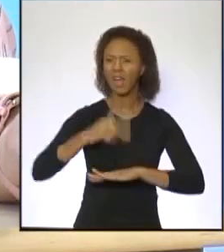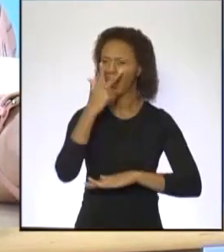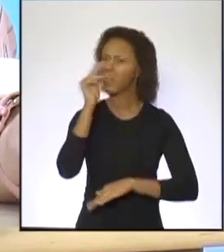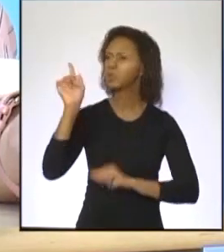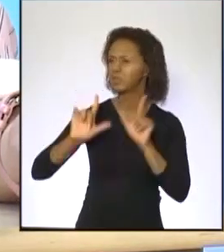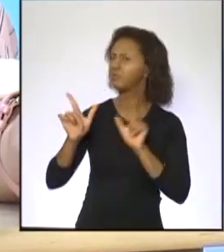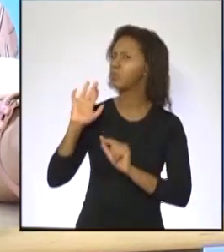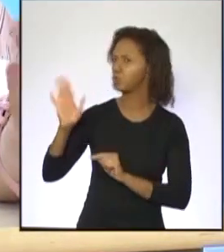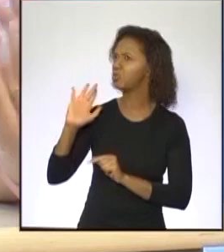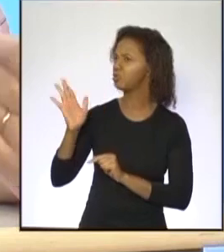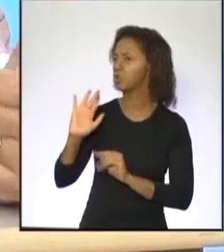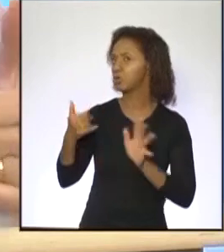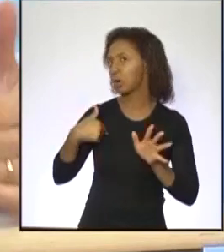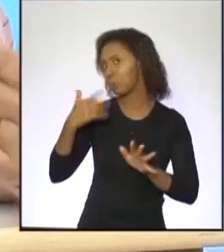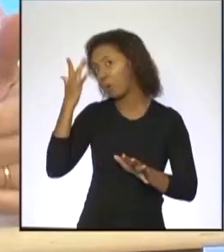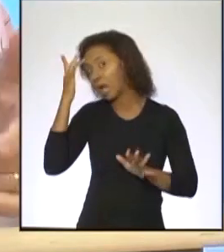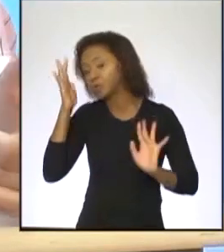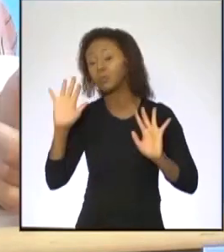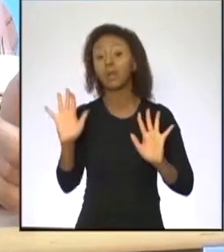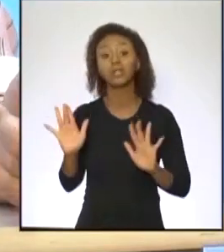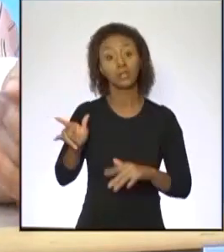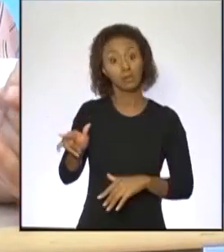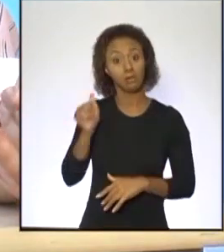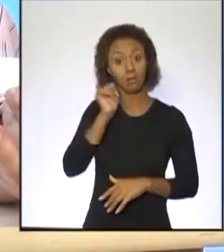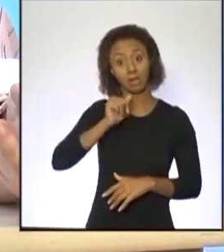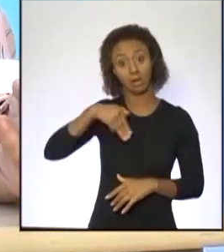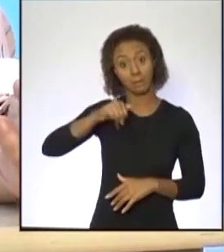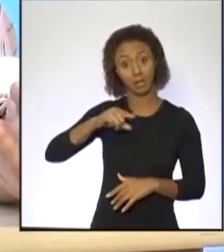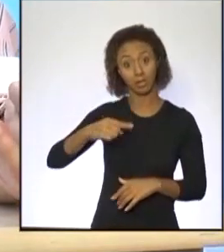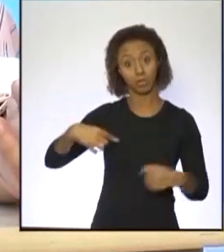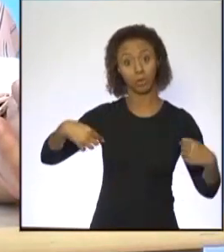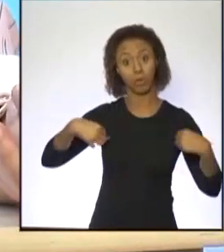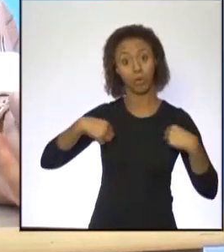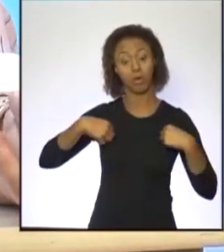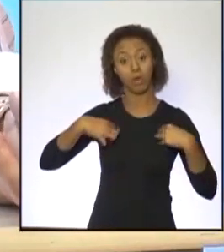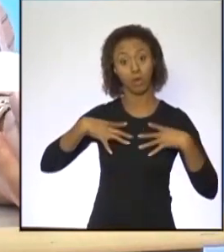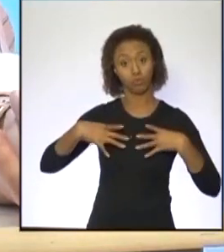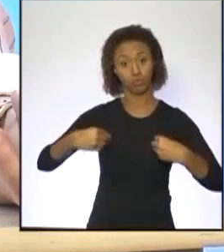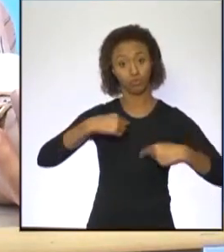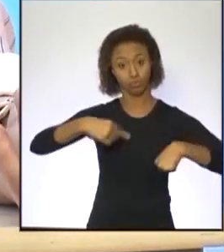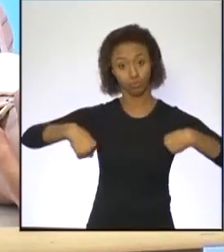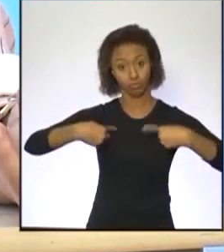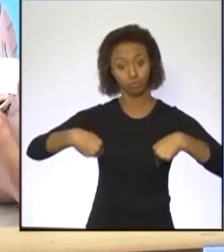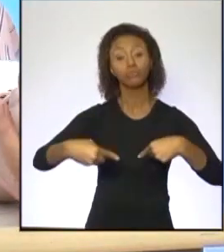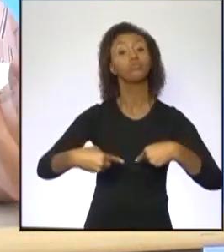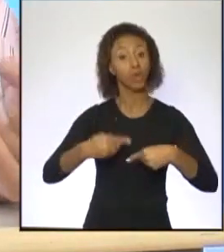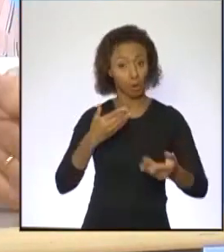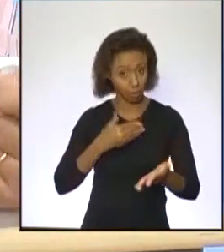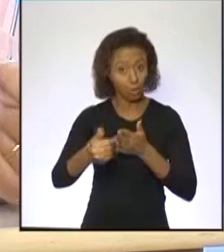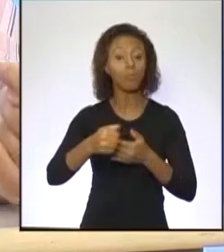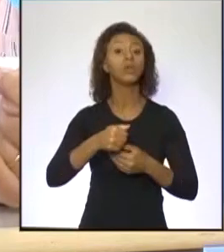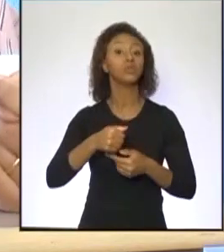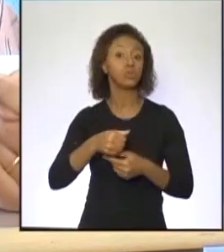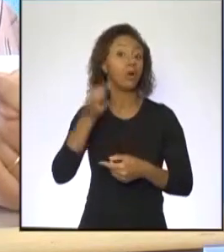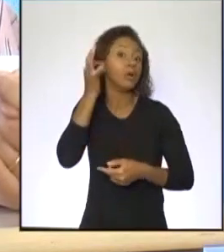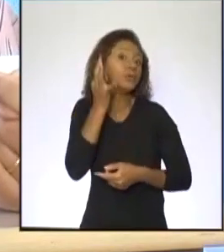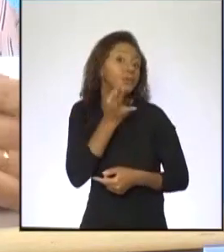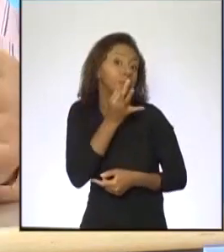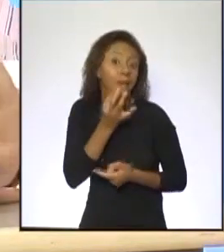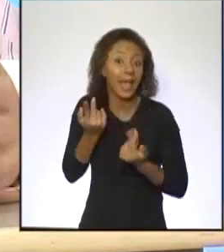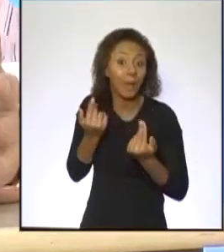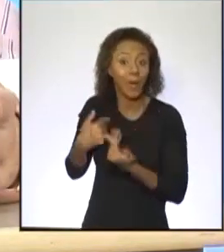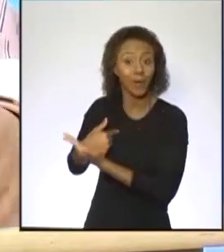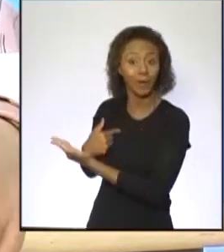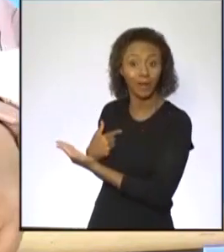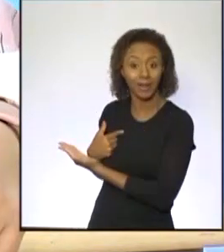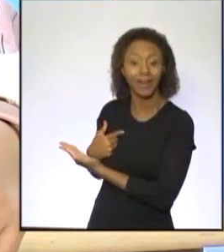usava, não tenho bem certeza, mas ela começou a utilizar um headphone igualzinho a esse que nós estamos usando, né?